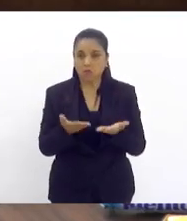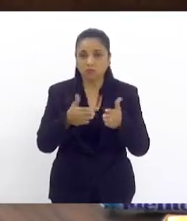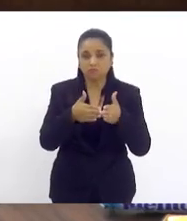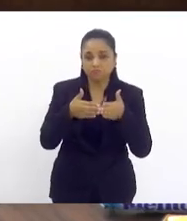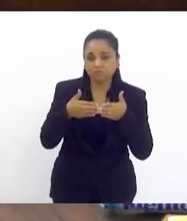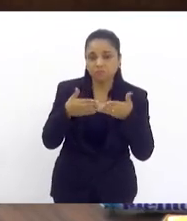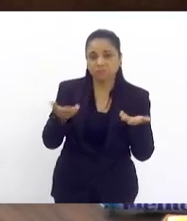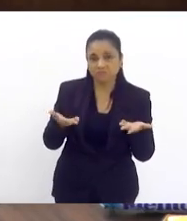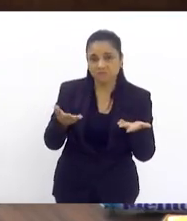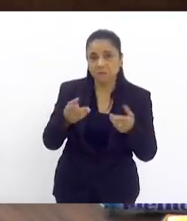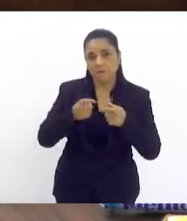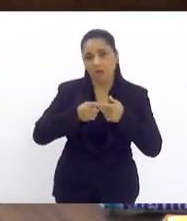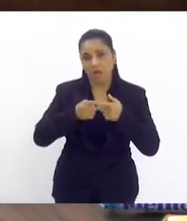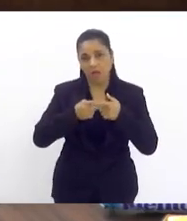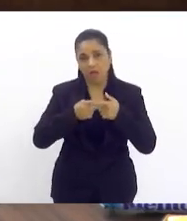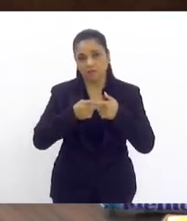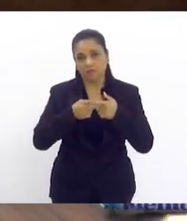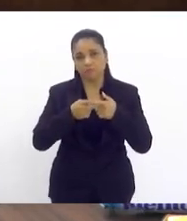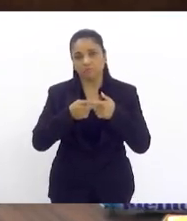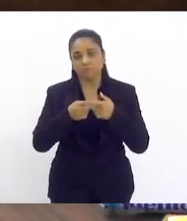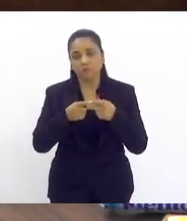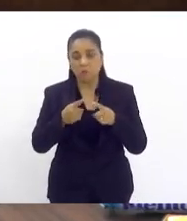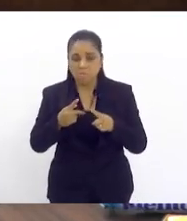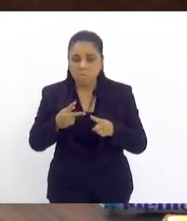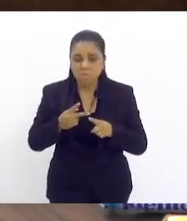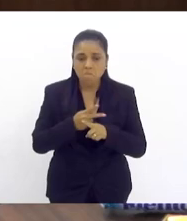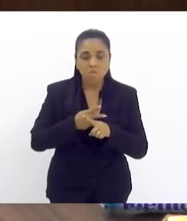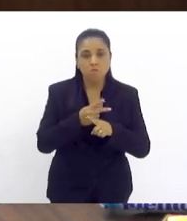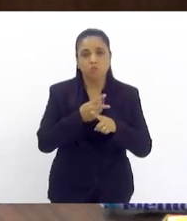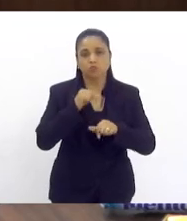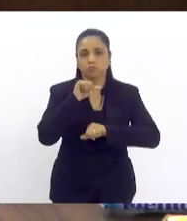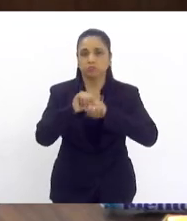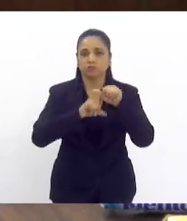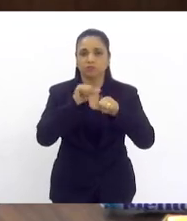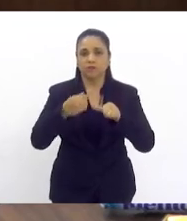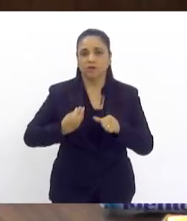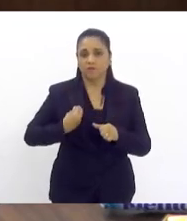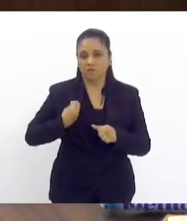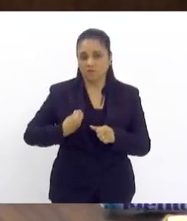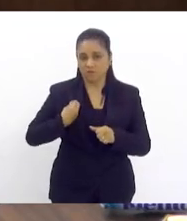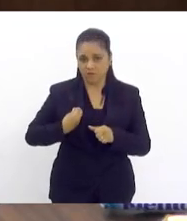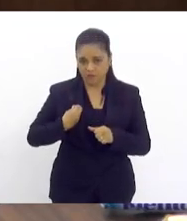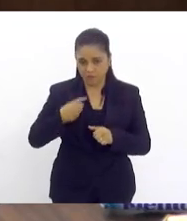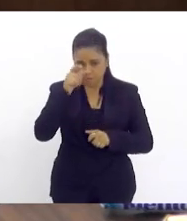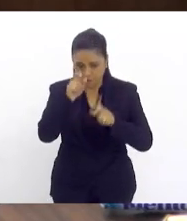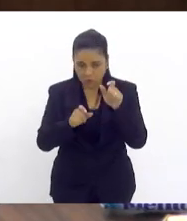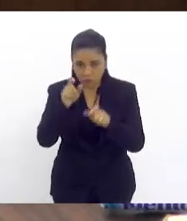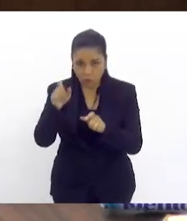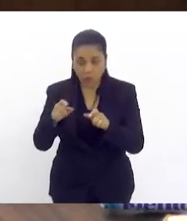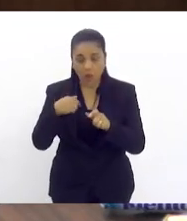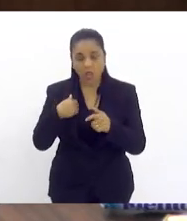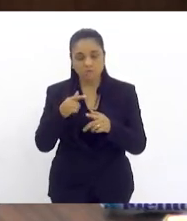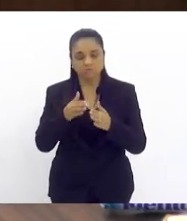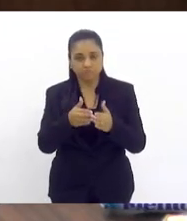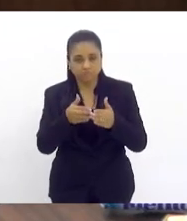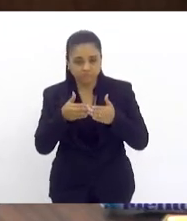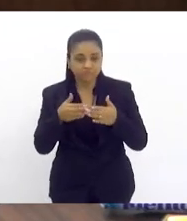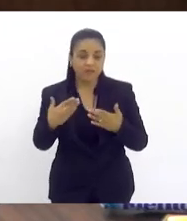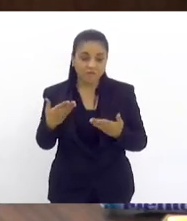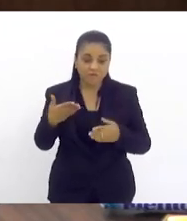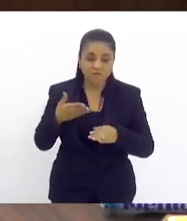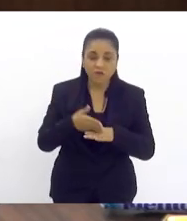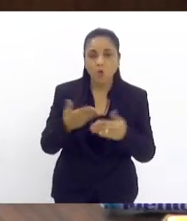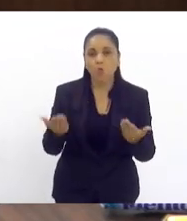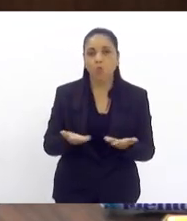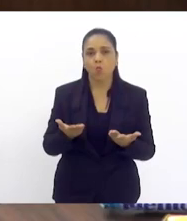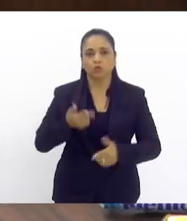daqueles que buscam transformar a vida das pessoas. Ele fez questão de antecipar a sua licença médica para vir trabalhar